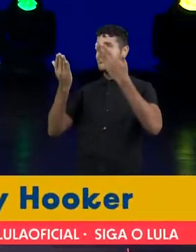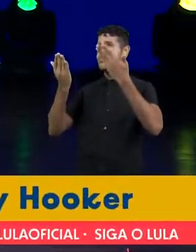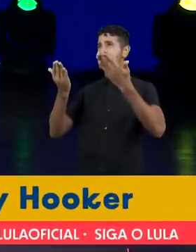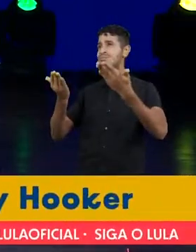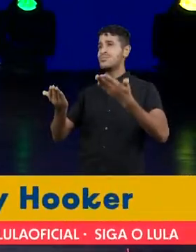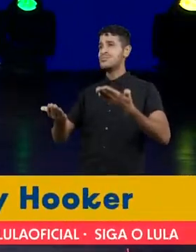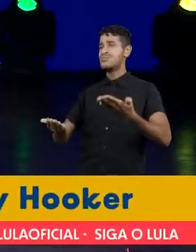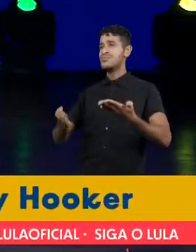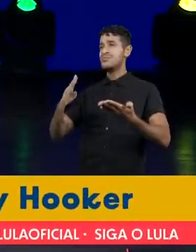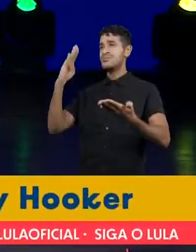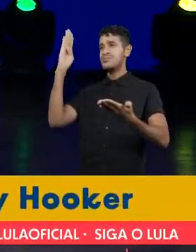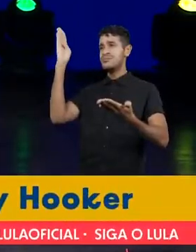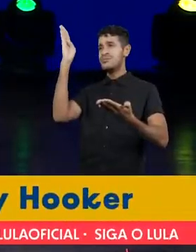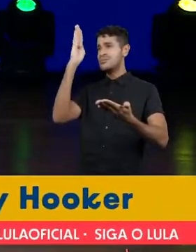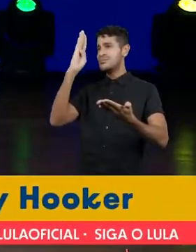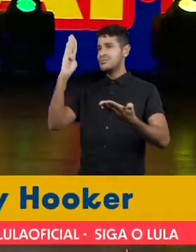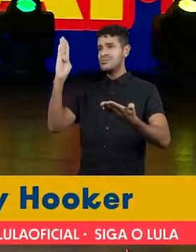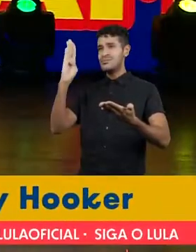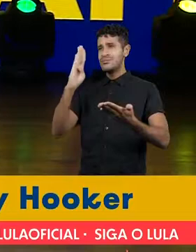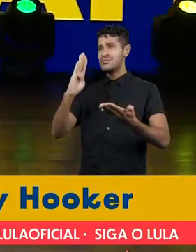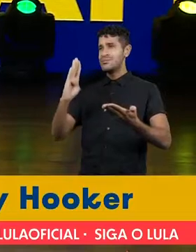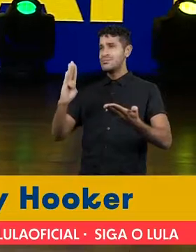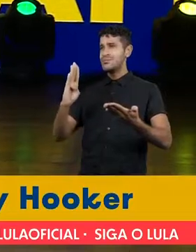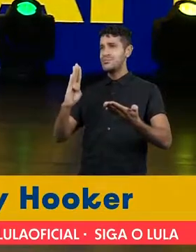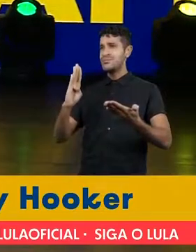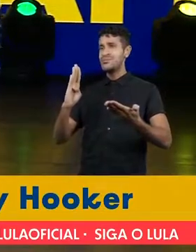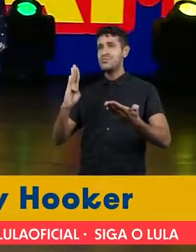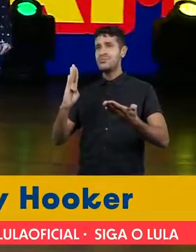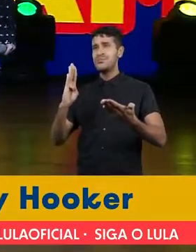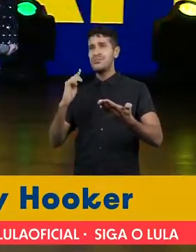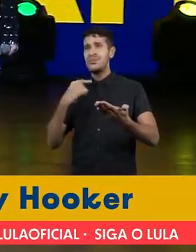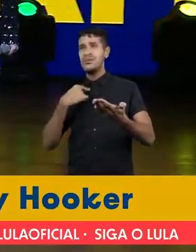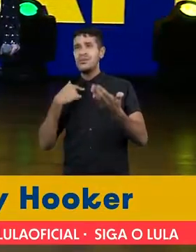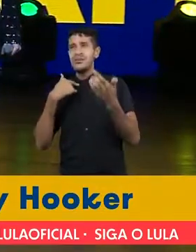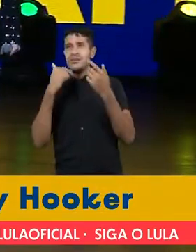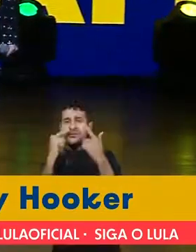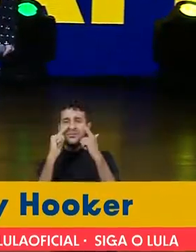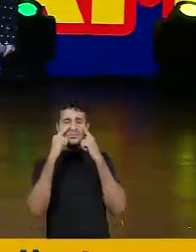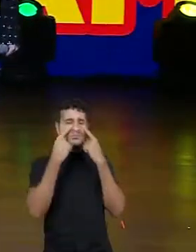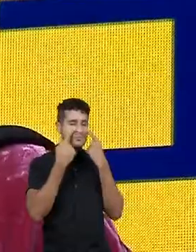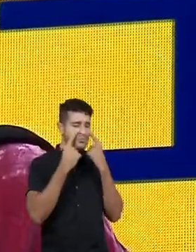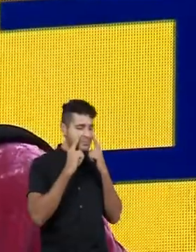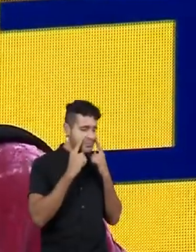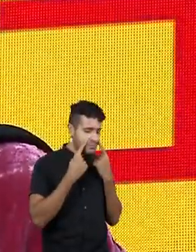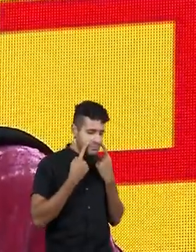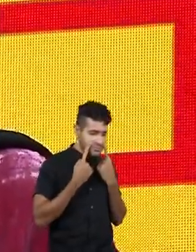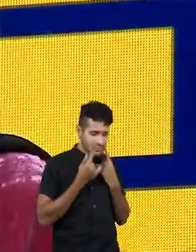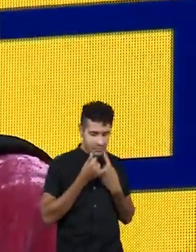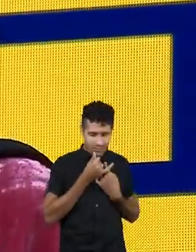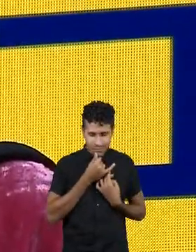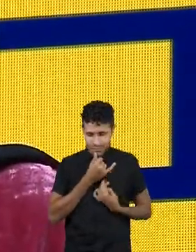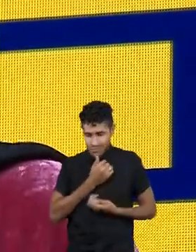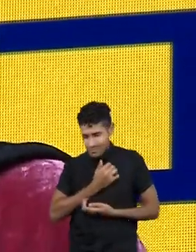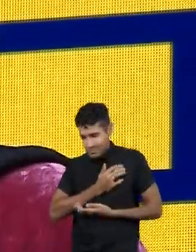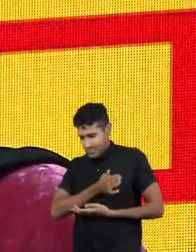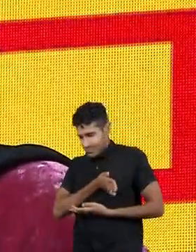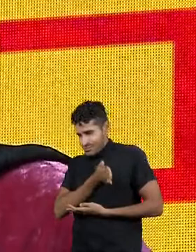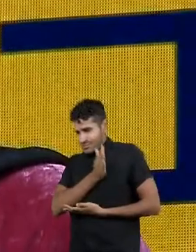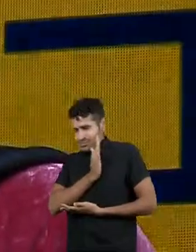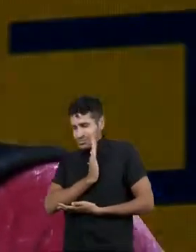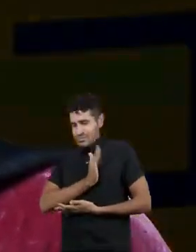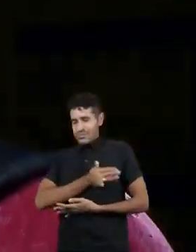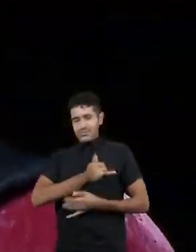E por todo canto choro é um lamento de um coração que grita em sofrimento.